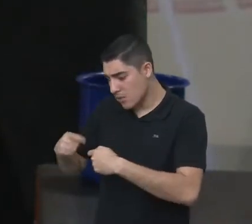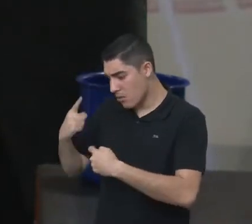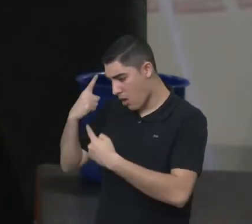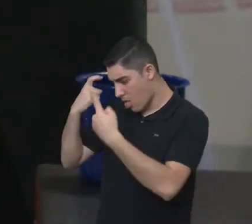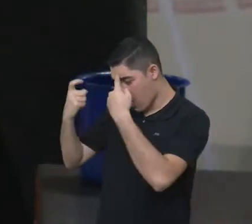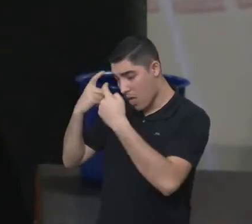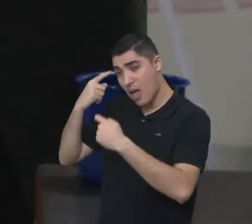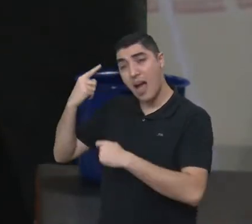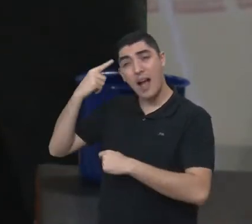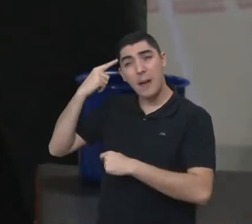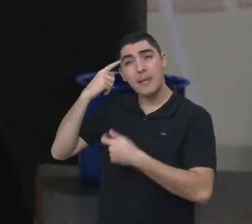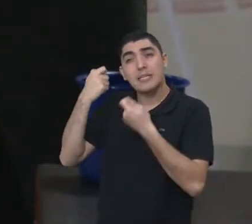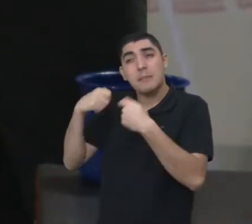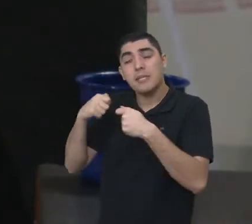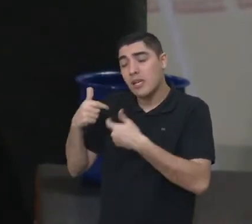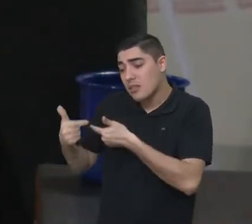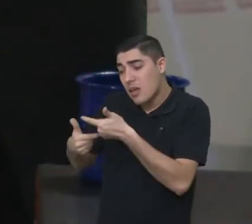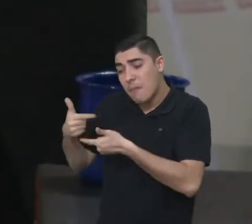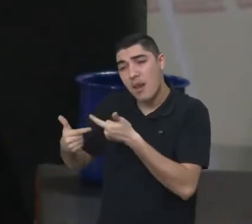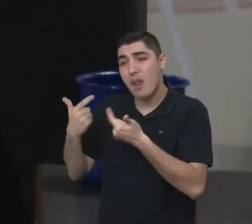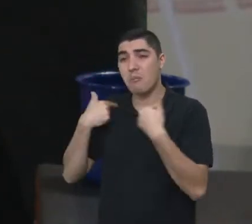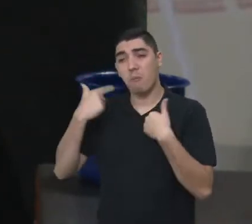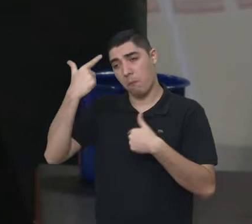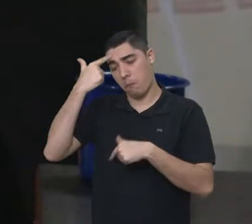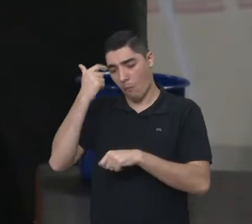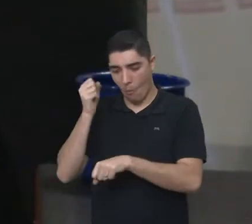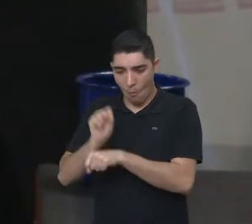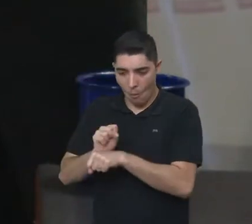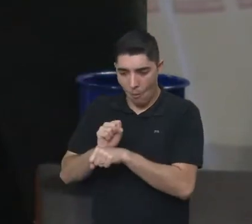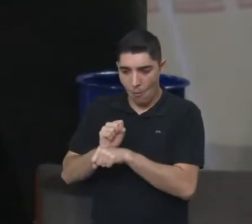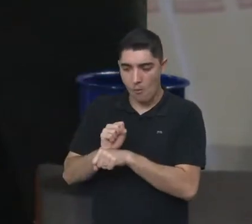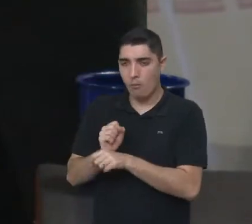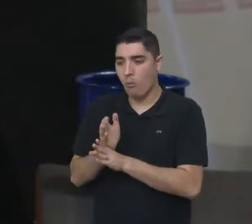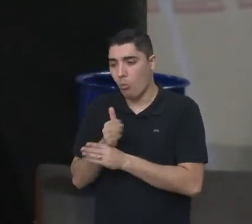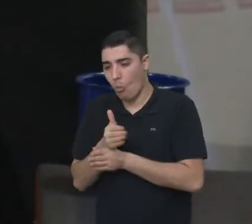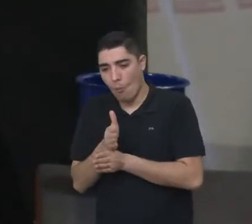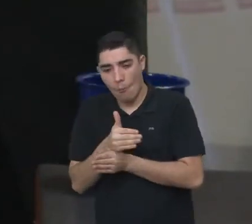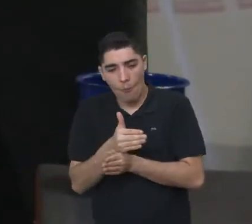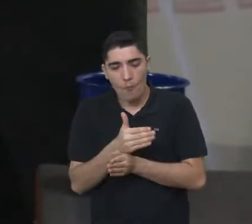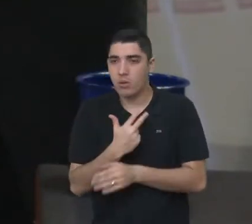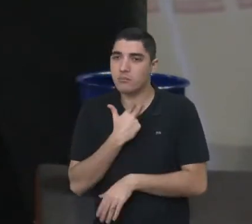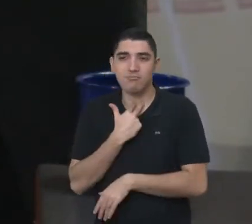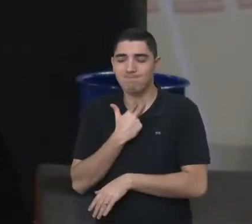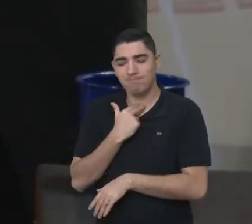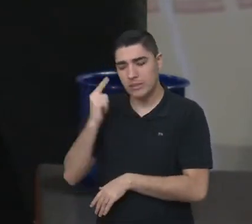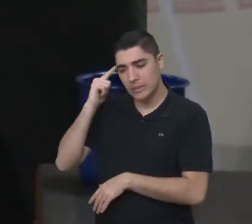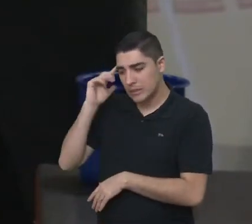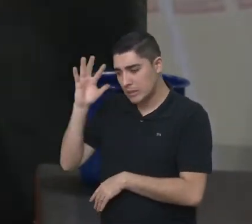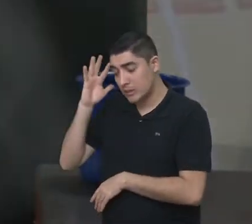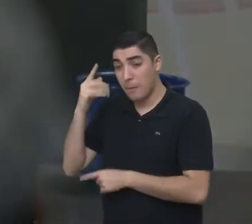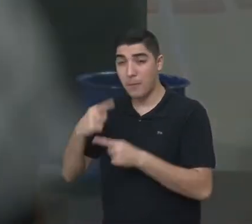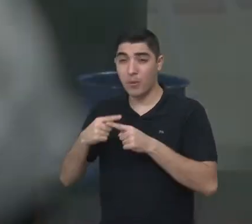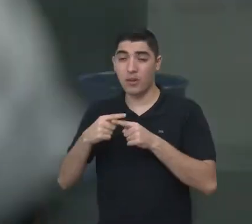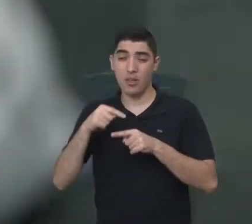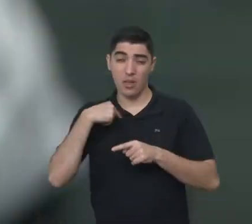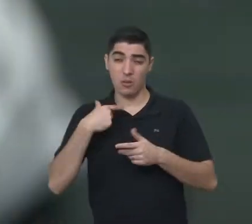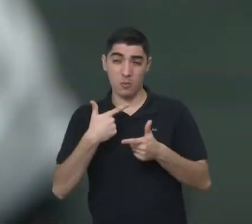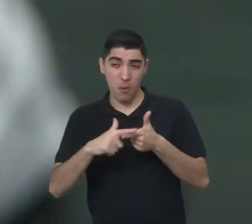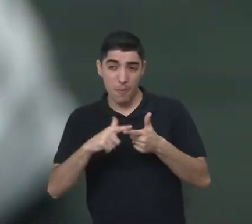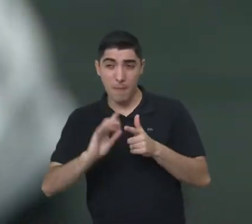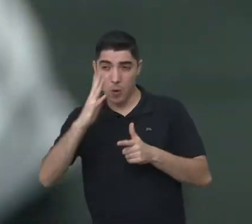criando e ocupar a cabeça mesmo, assim, sabe? De desenhar, fazer o que eu gosto, mudar um pouco o foco do que eu estava passando,